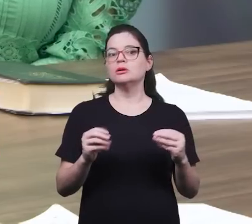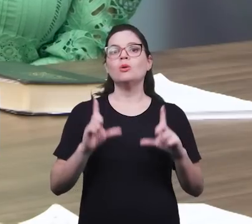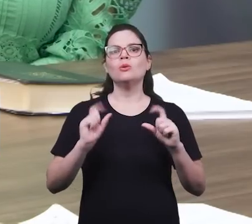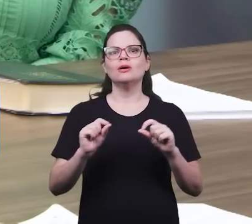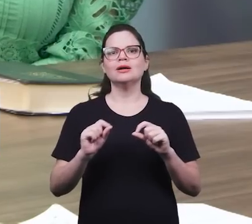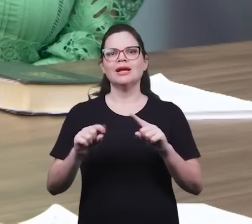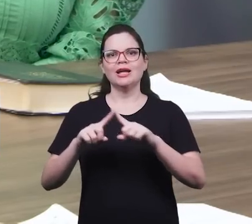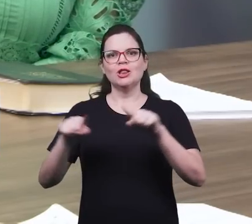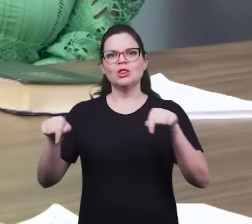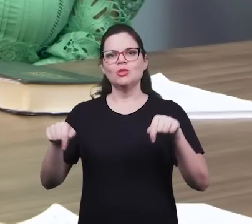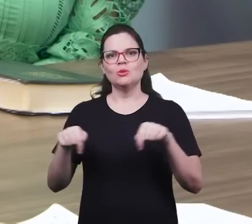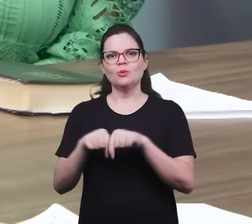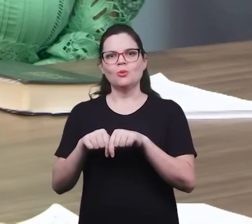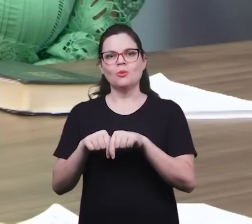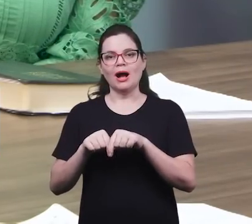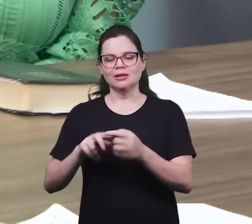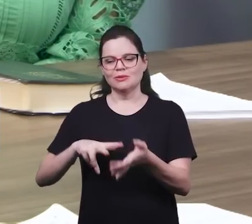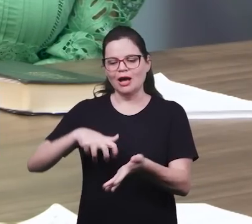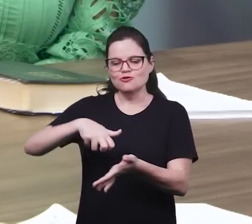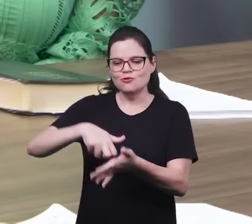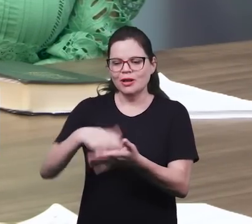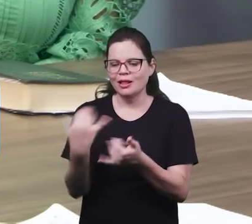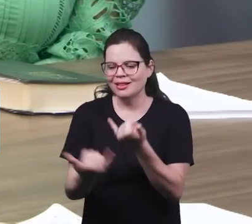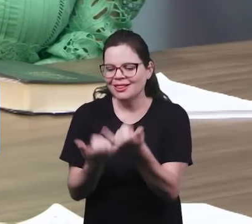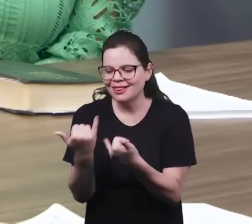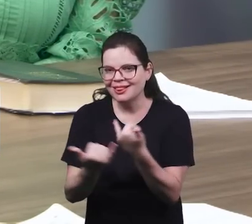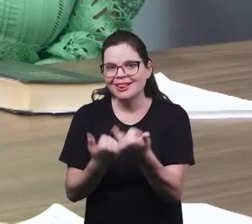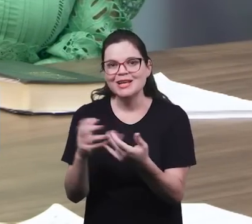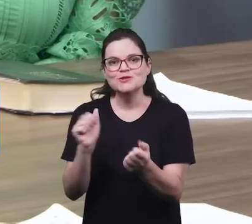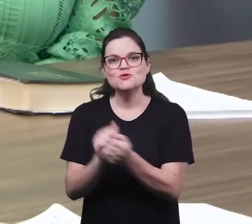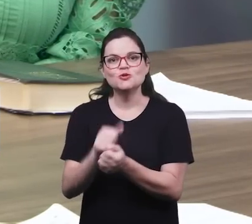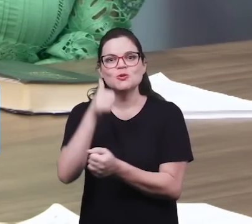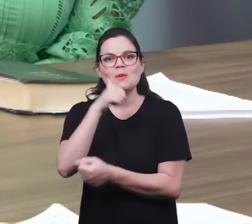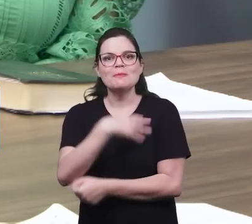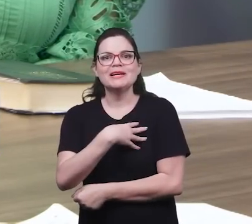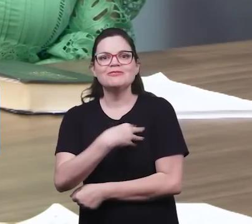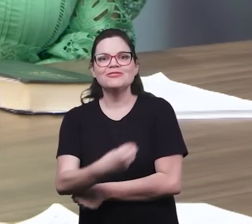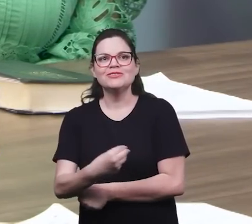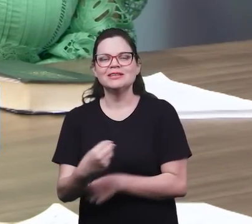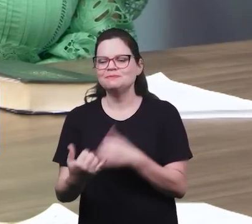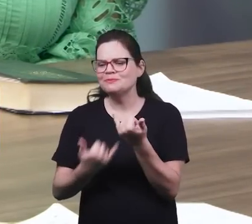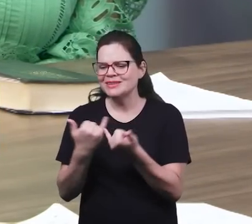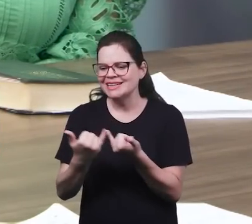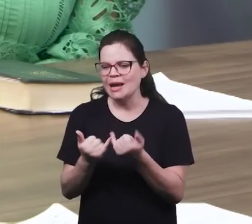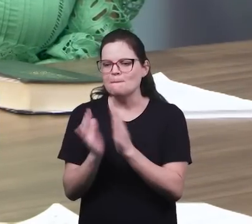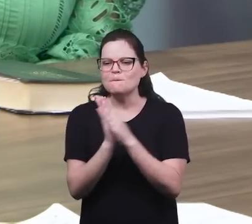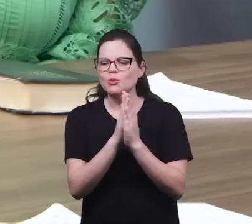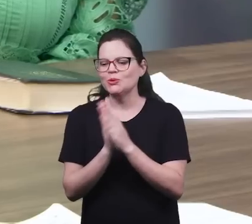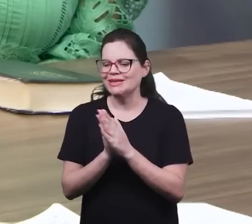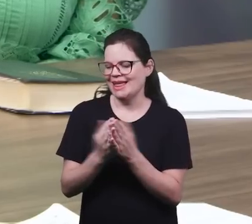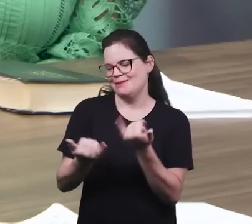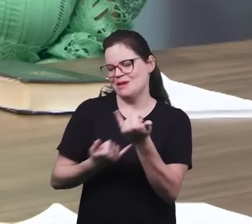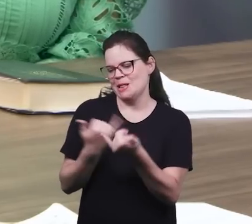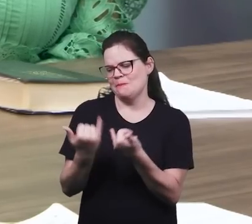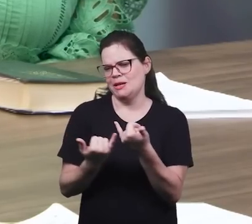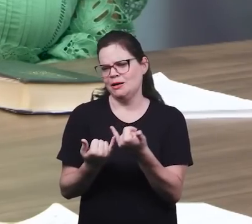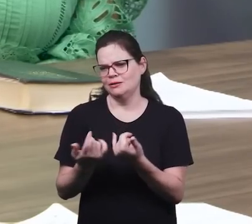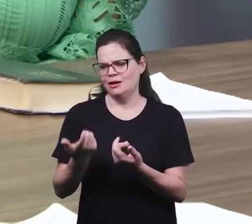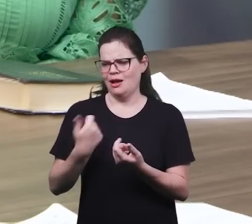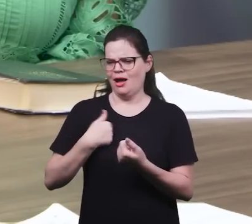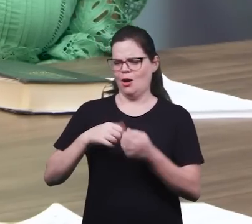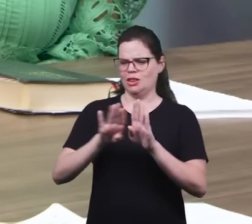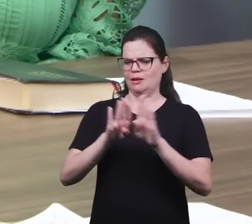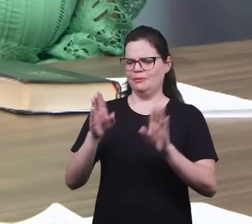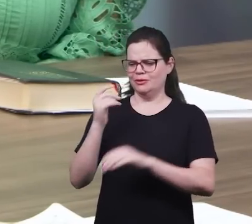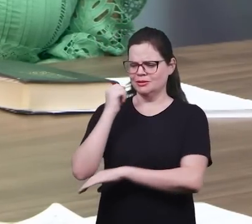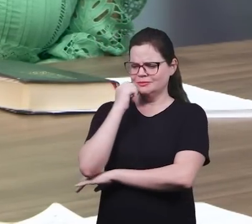Ajoelhado no quarto de Isabela, brincando com Isabela, com as bonecas lá, com as crianças. Gente, que coisa mais linda! Aí a gente ficava